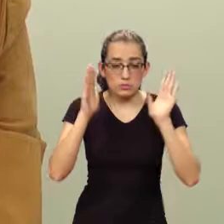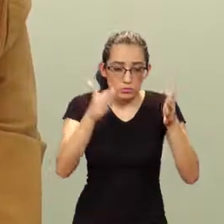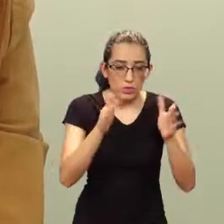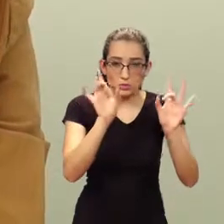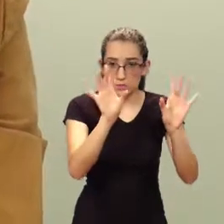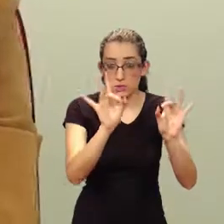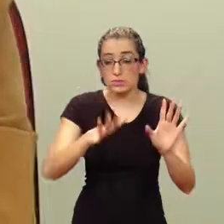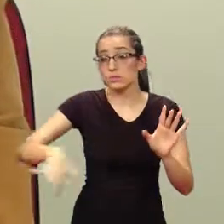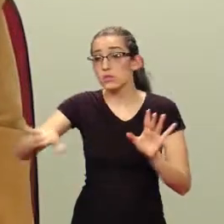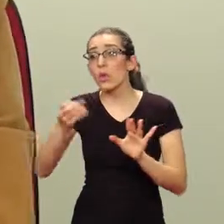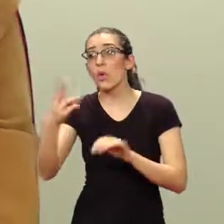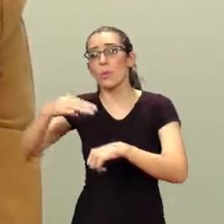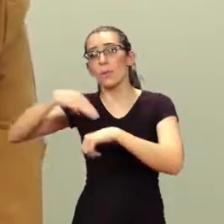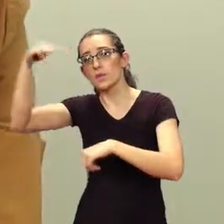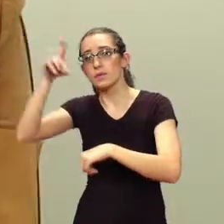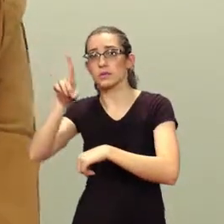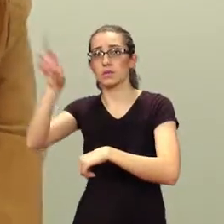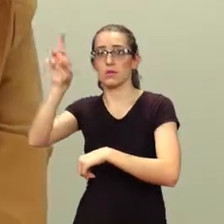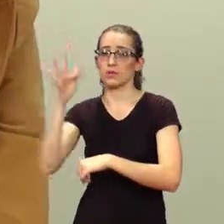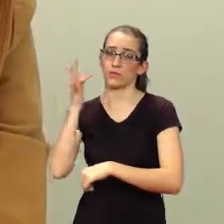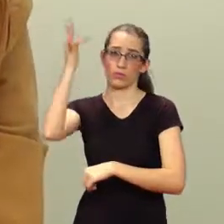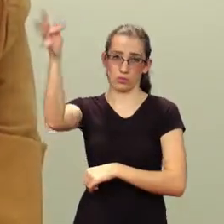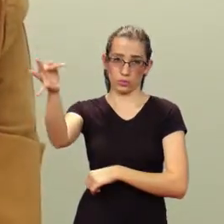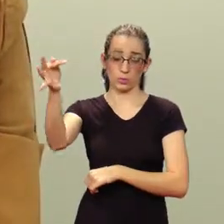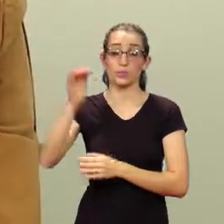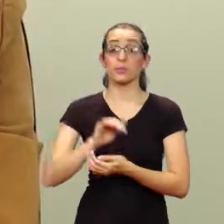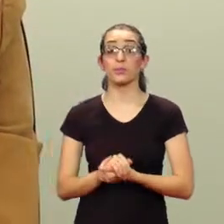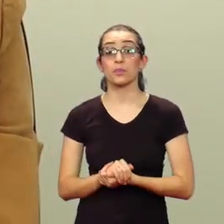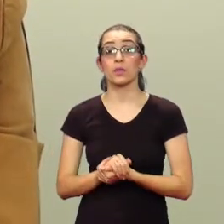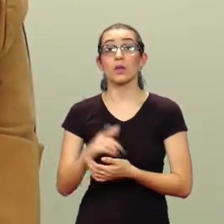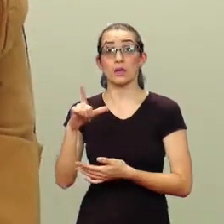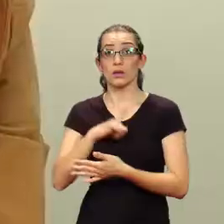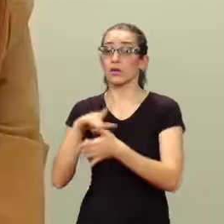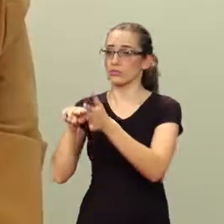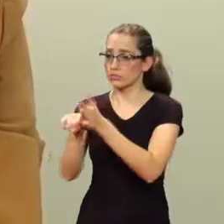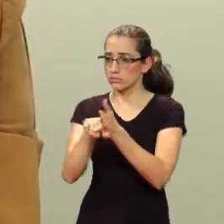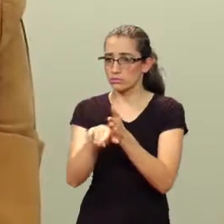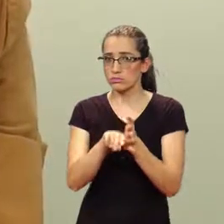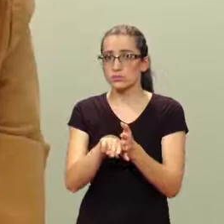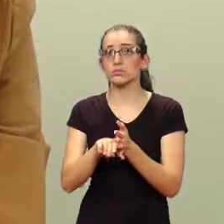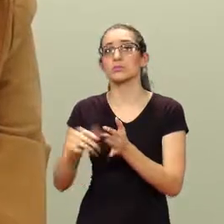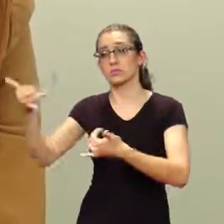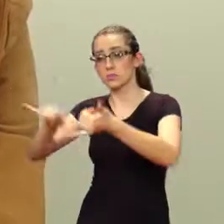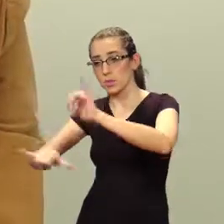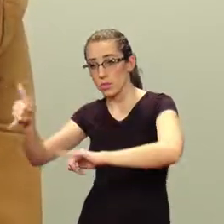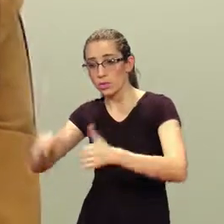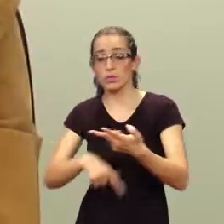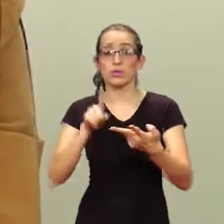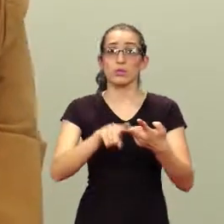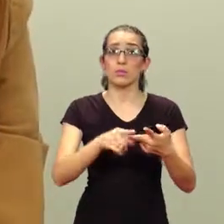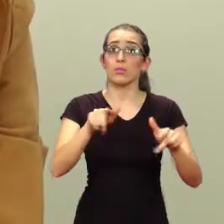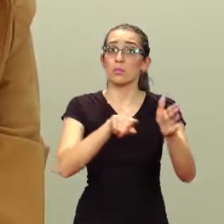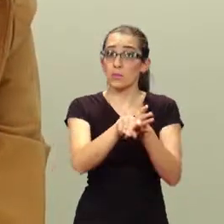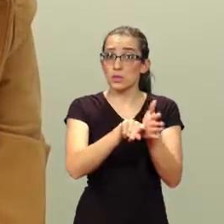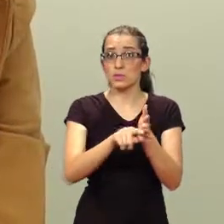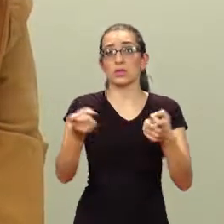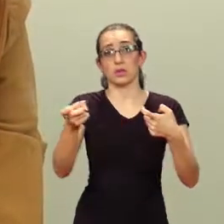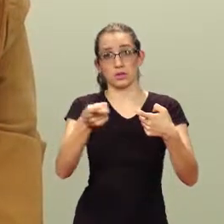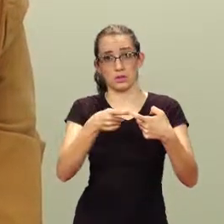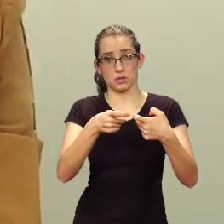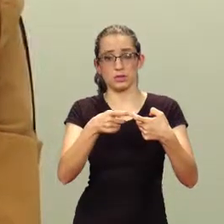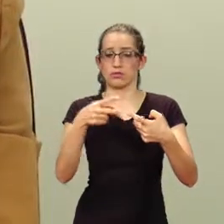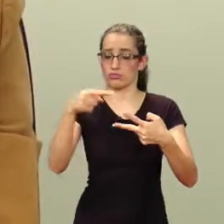no ambiente de especialização ou mestrado e doutorado no futuro. Em geral, a gente tem pesquisas clínicas e